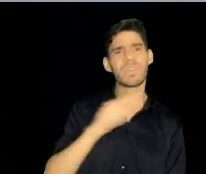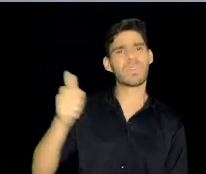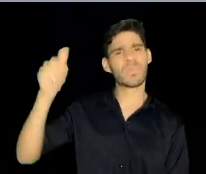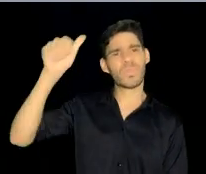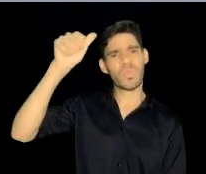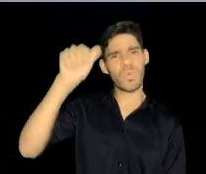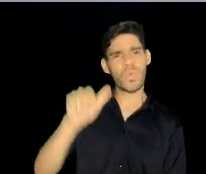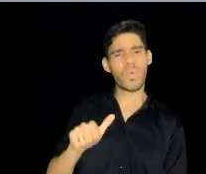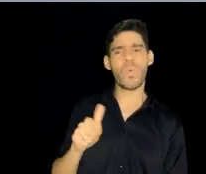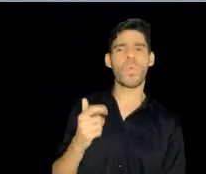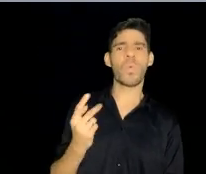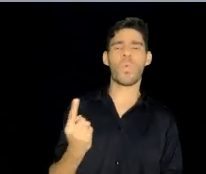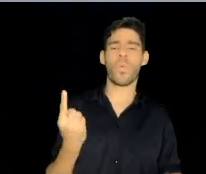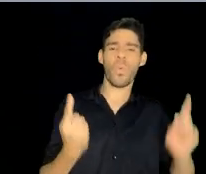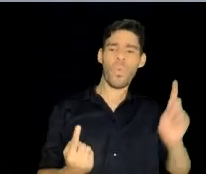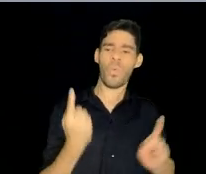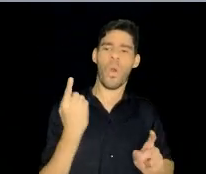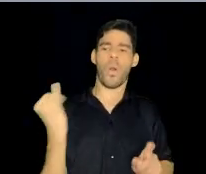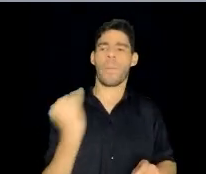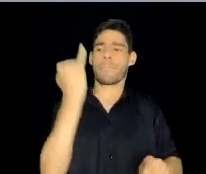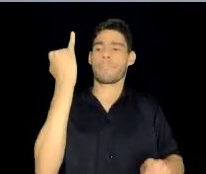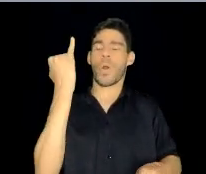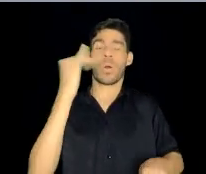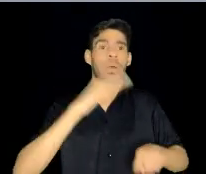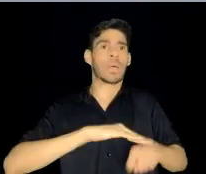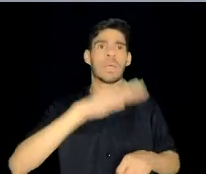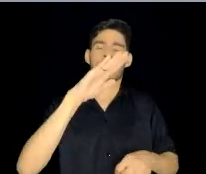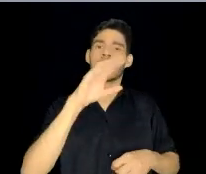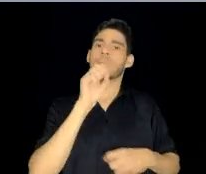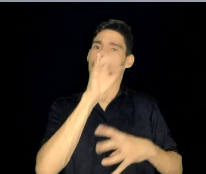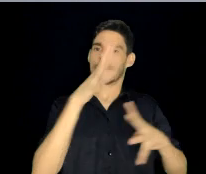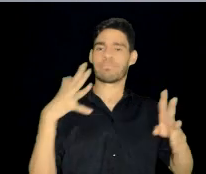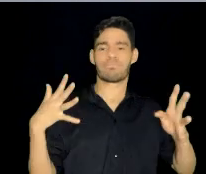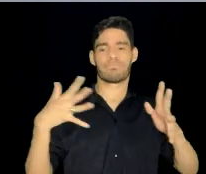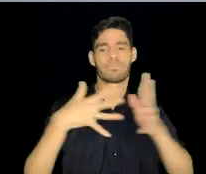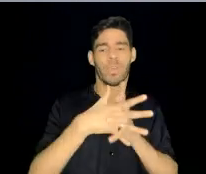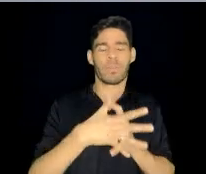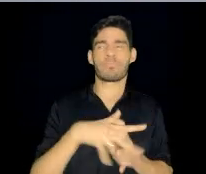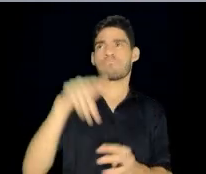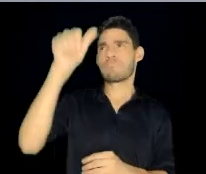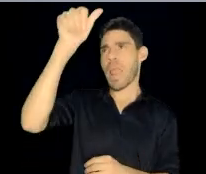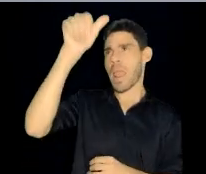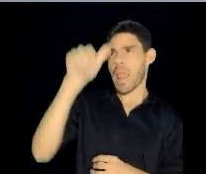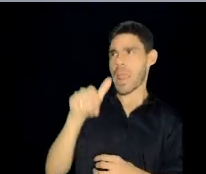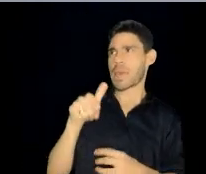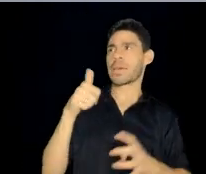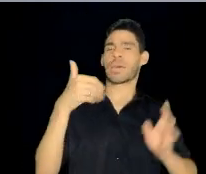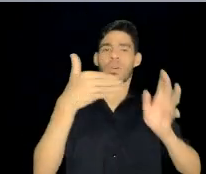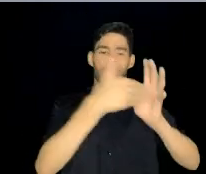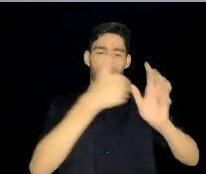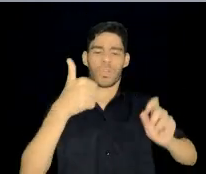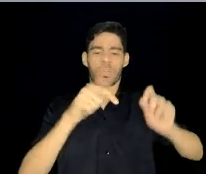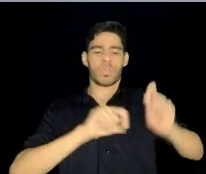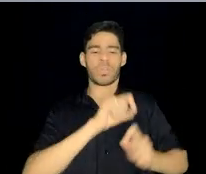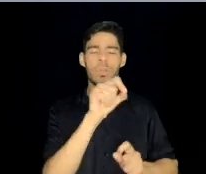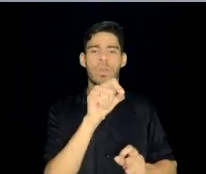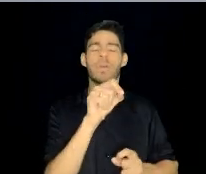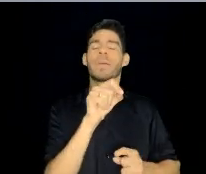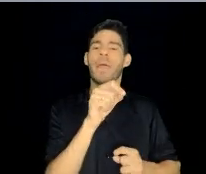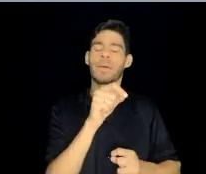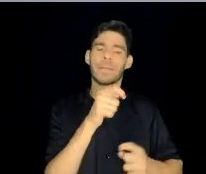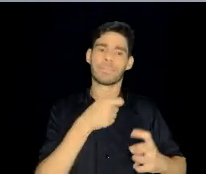difícil mensurar qual desses bens vale mais para um eventual conflito, né, para se analisar a